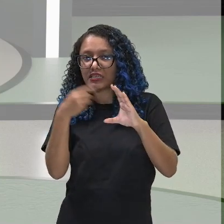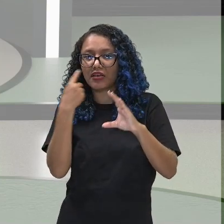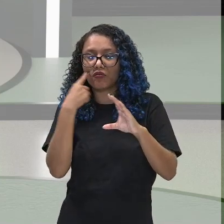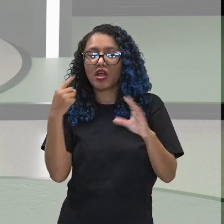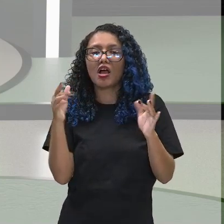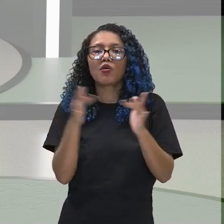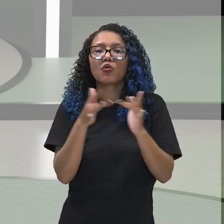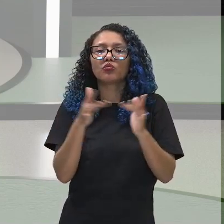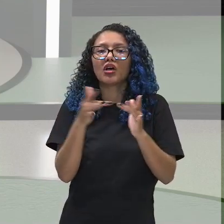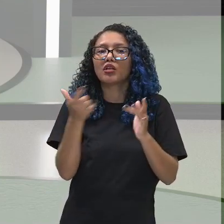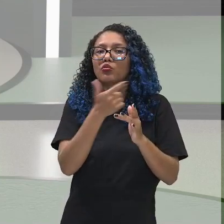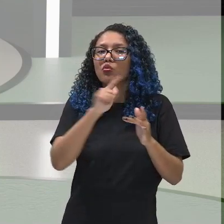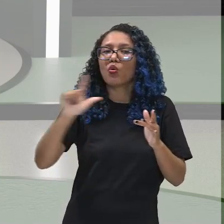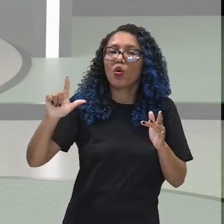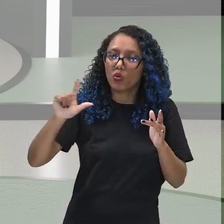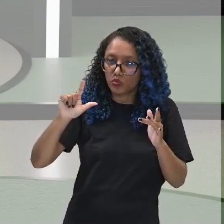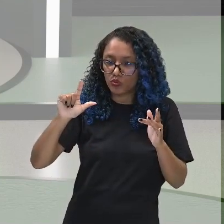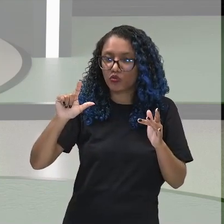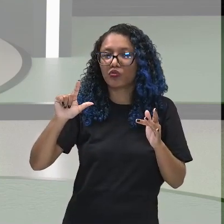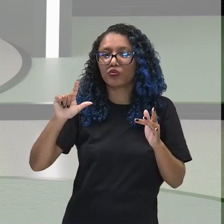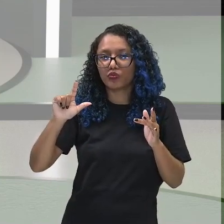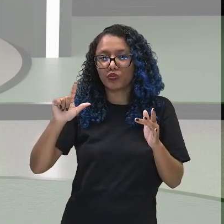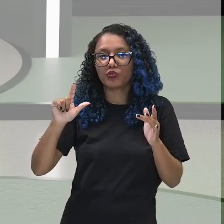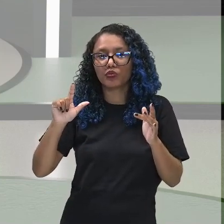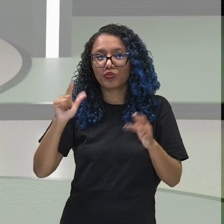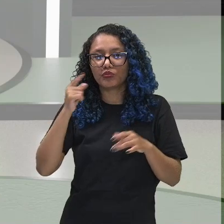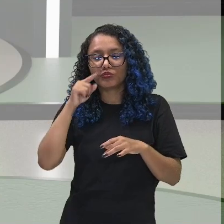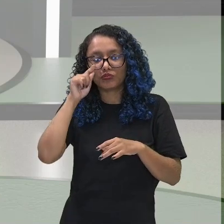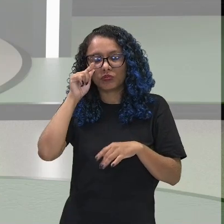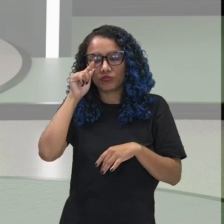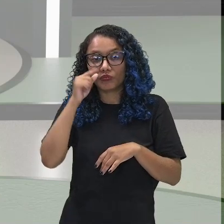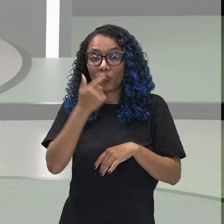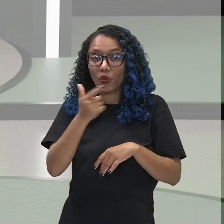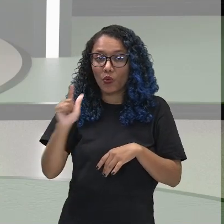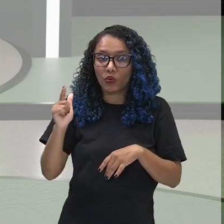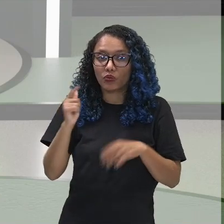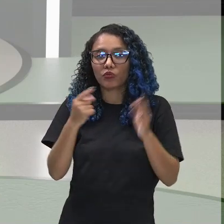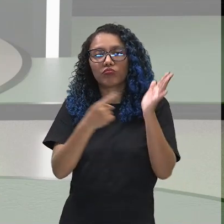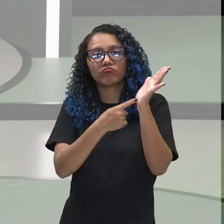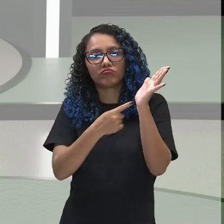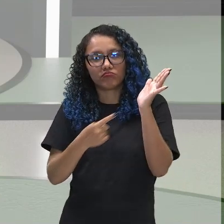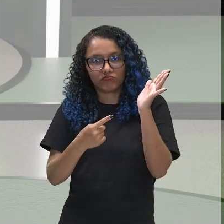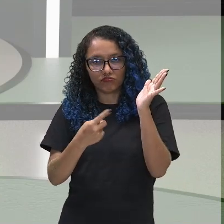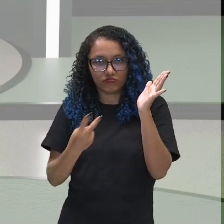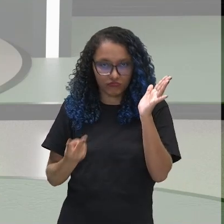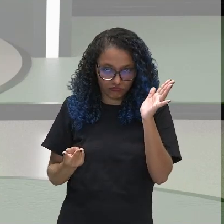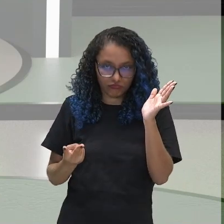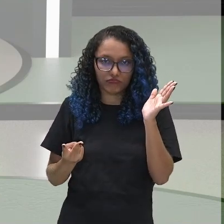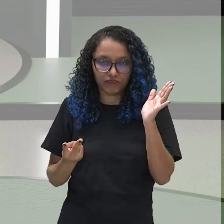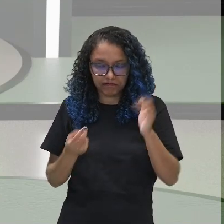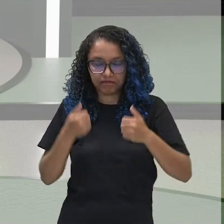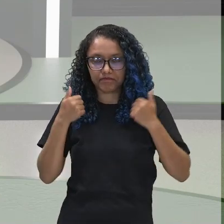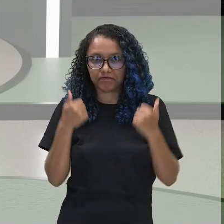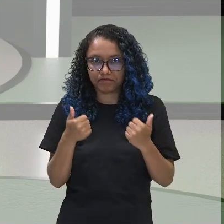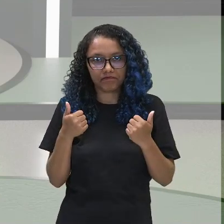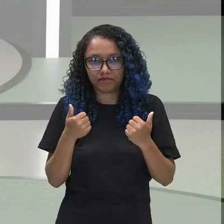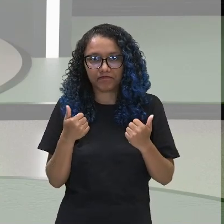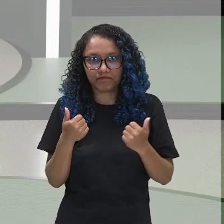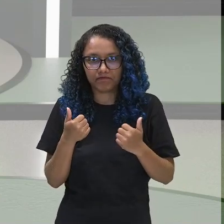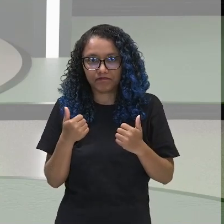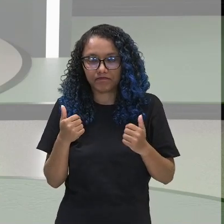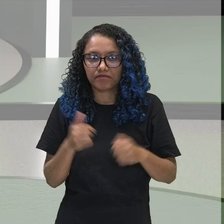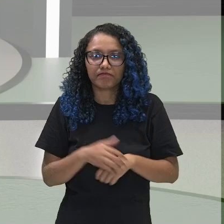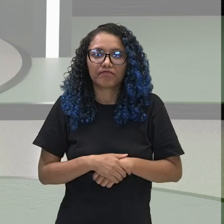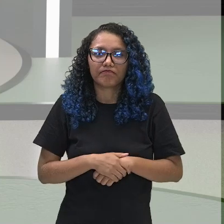com outro, olha eu virando aqui, vai ter contato com outro neurônio, tá? Então, nós temos